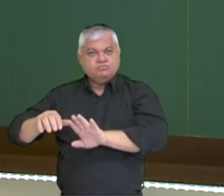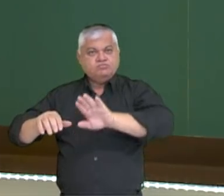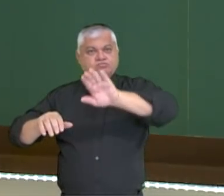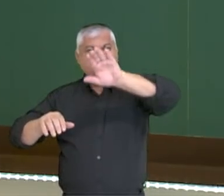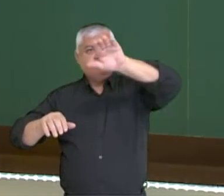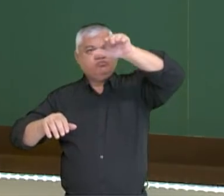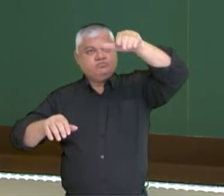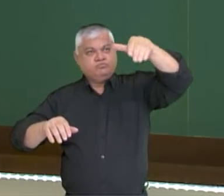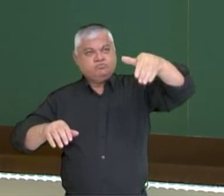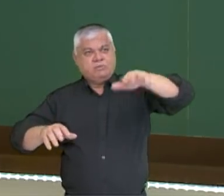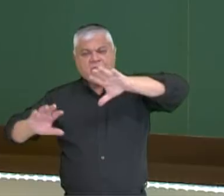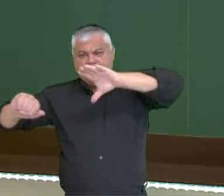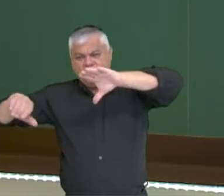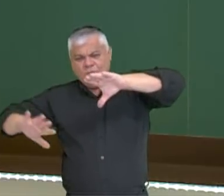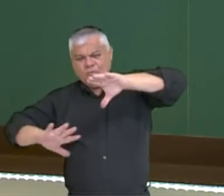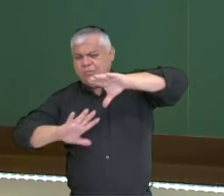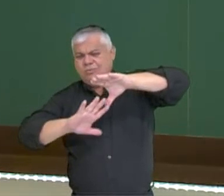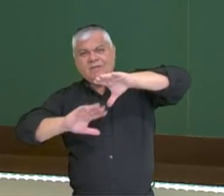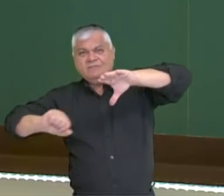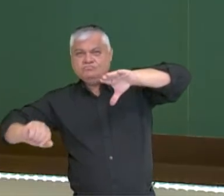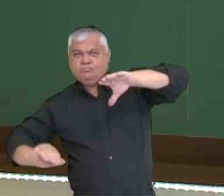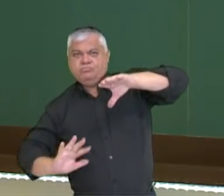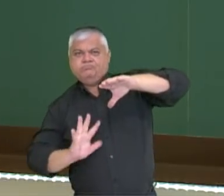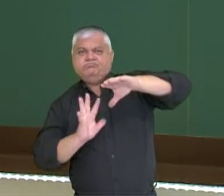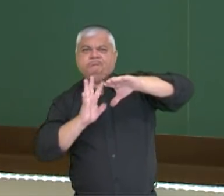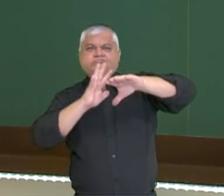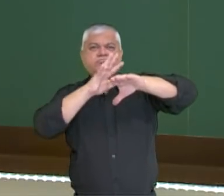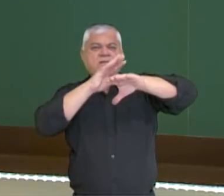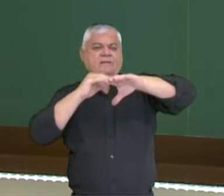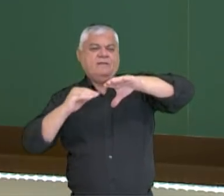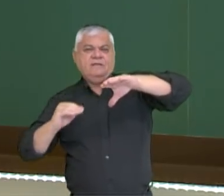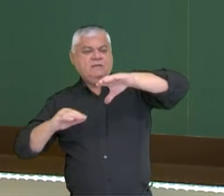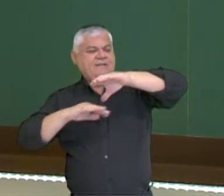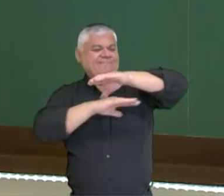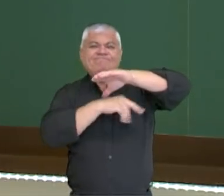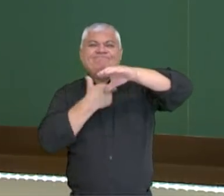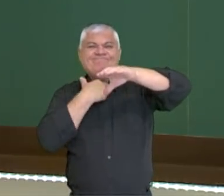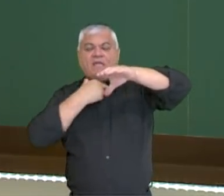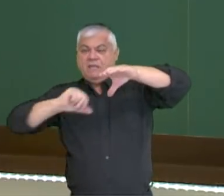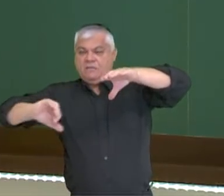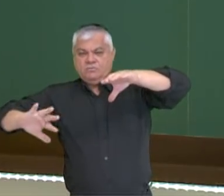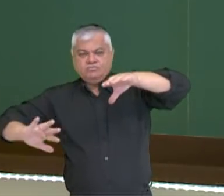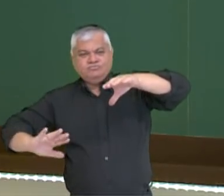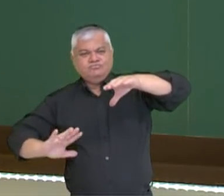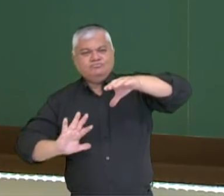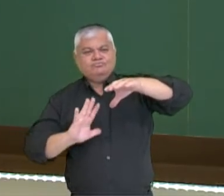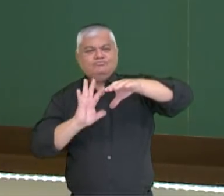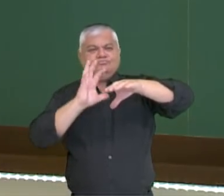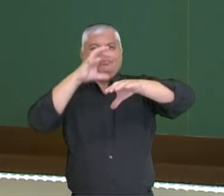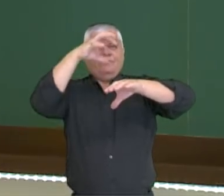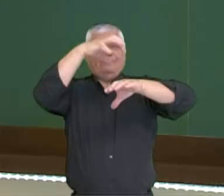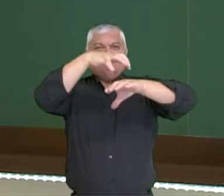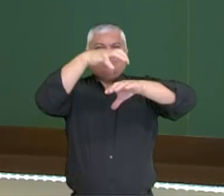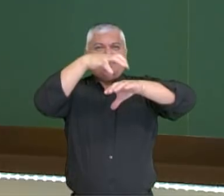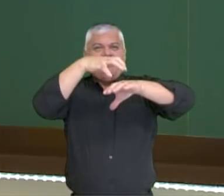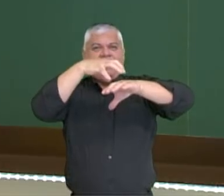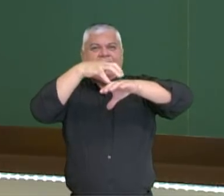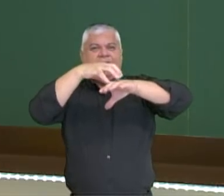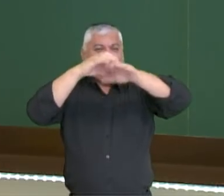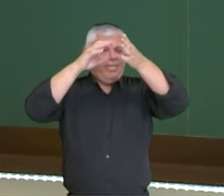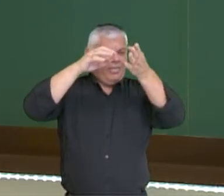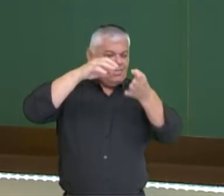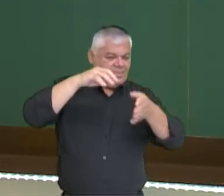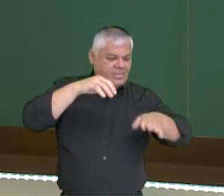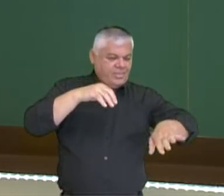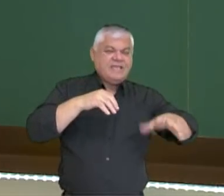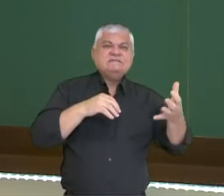que impede a passagem das nuvens para chover desse lado. Então eu vou ter uma área úmida e uma área seca. Por que que isso